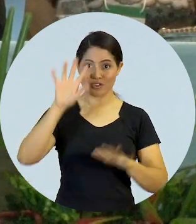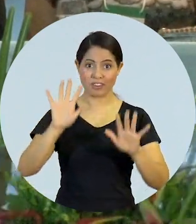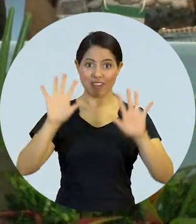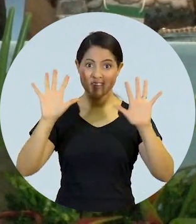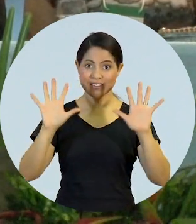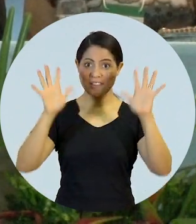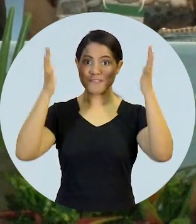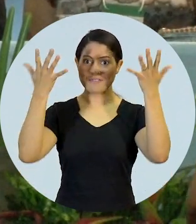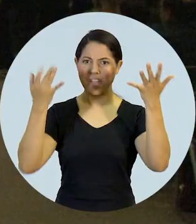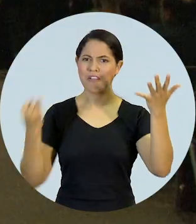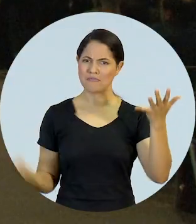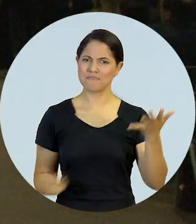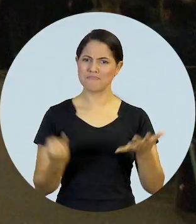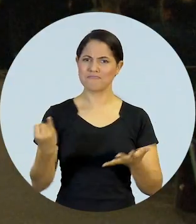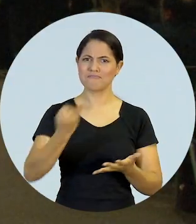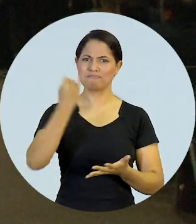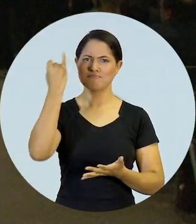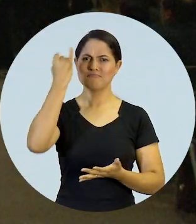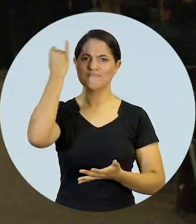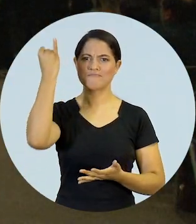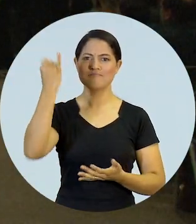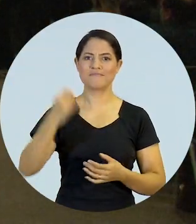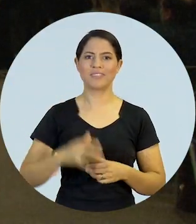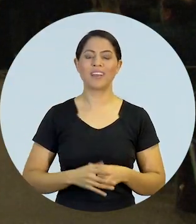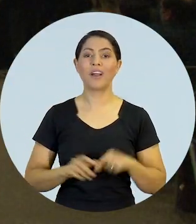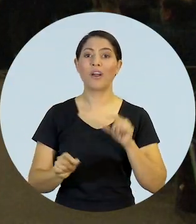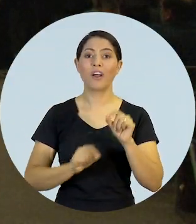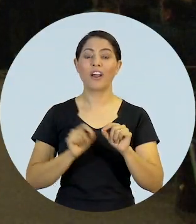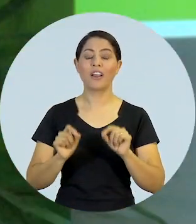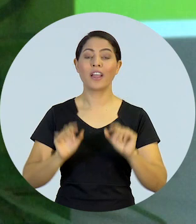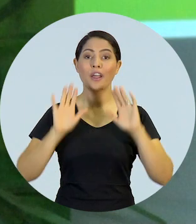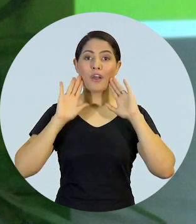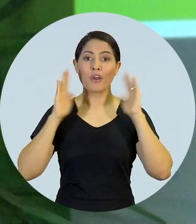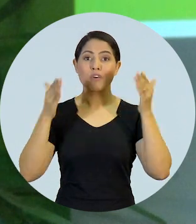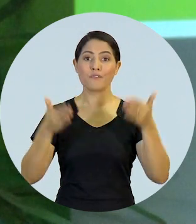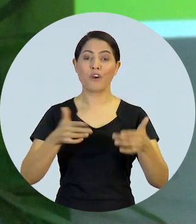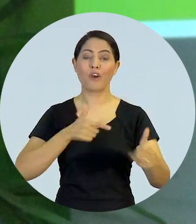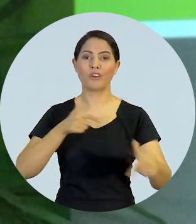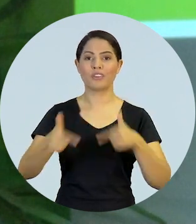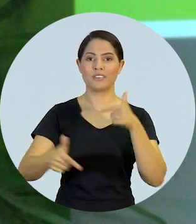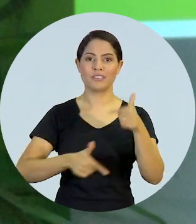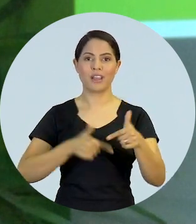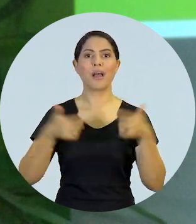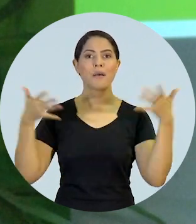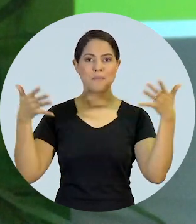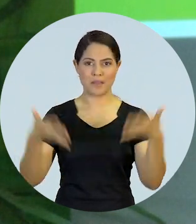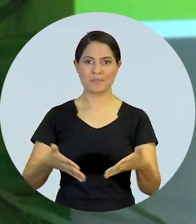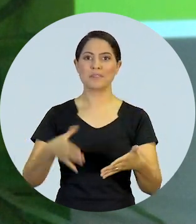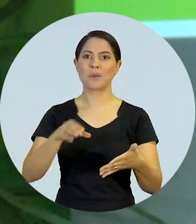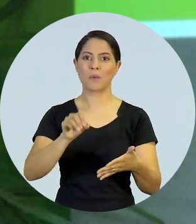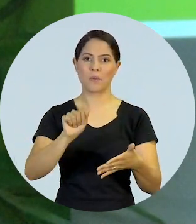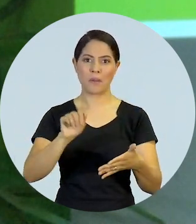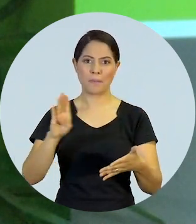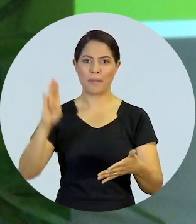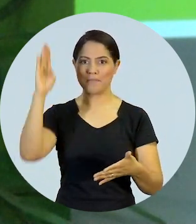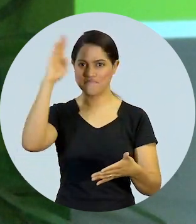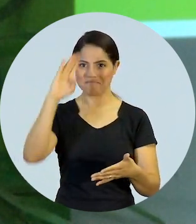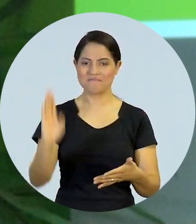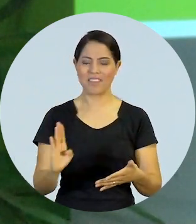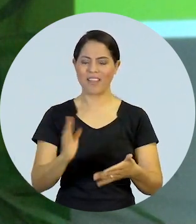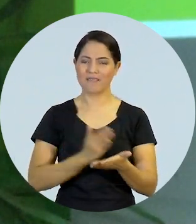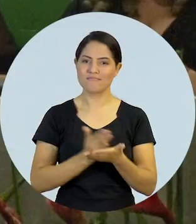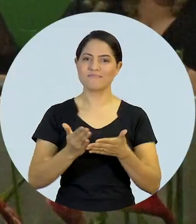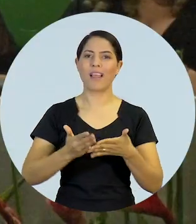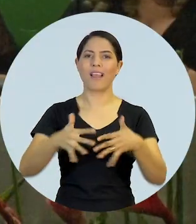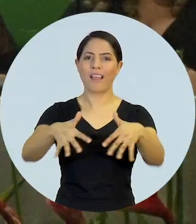o 41º Congresso Nacional da Advocacia Trabalhista contou com a participação da OAB Nacional, que na cerimônia